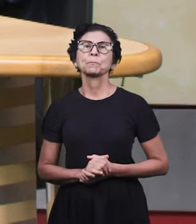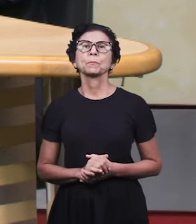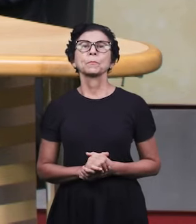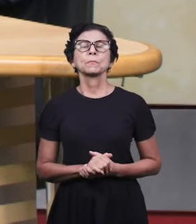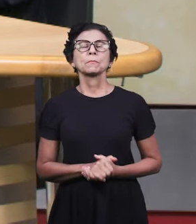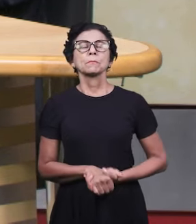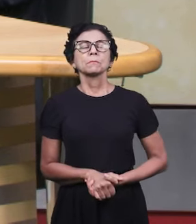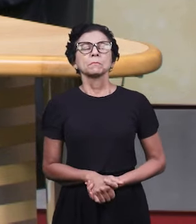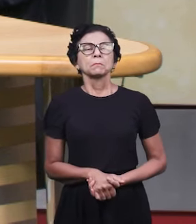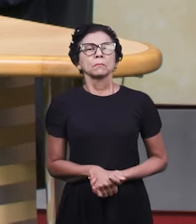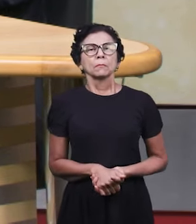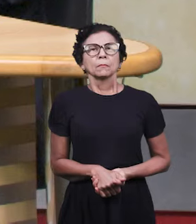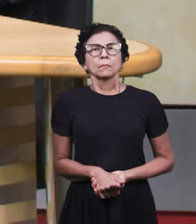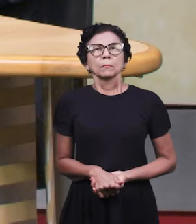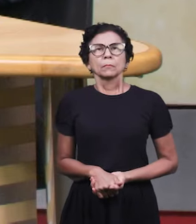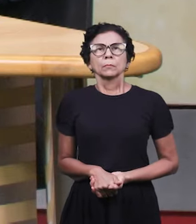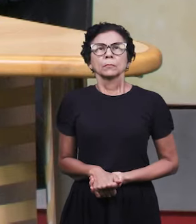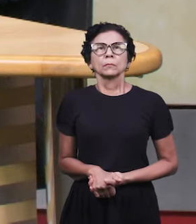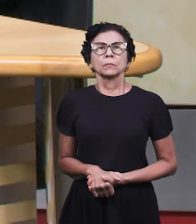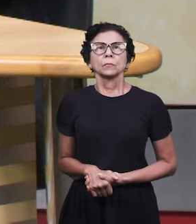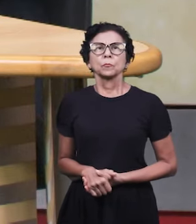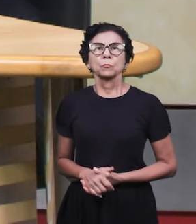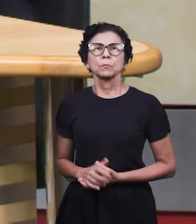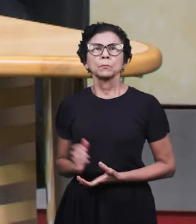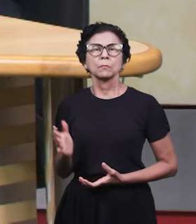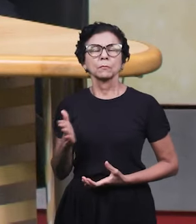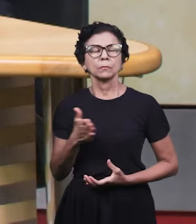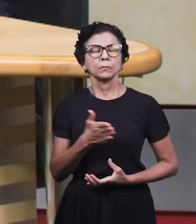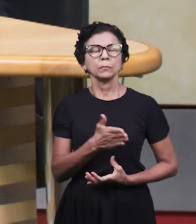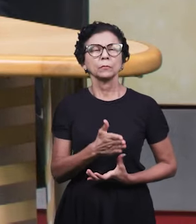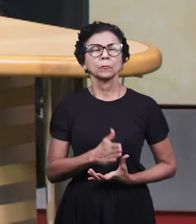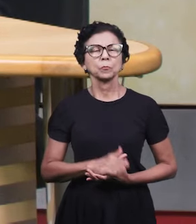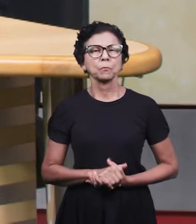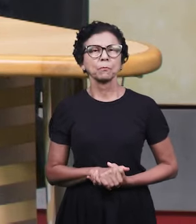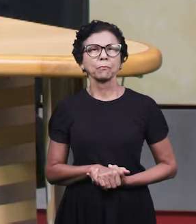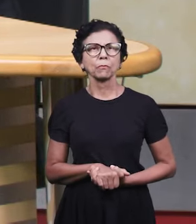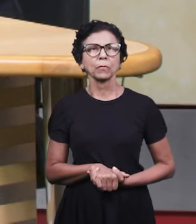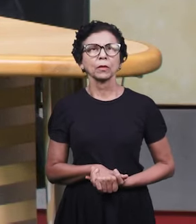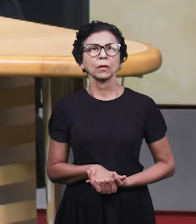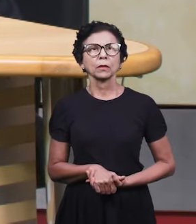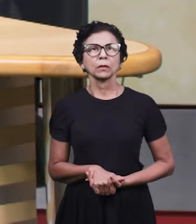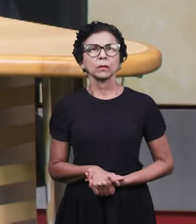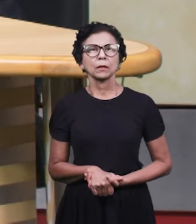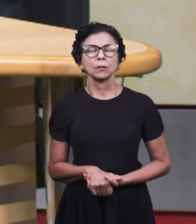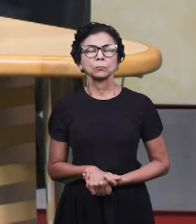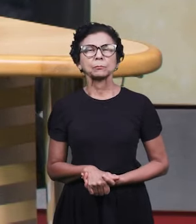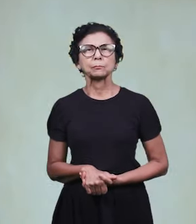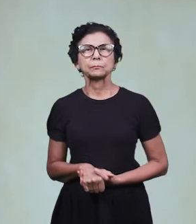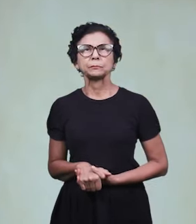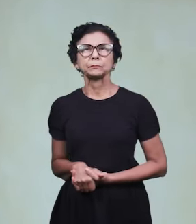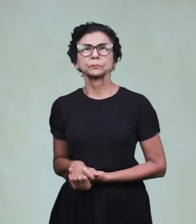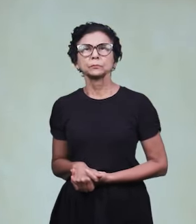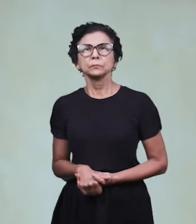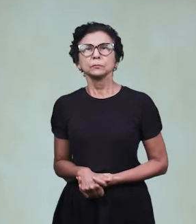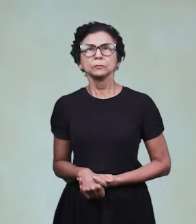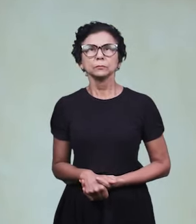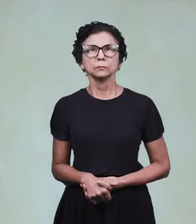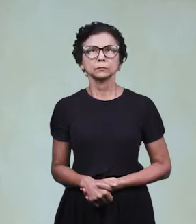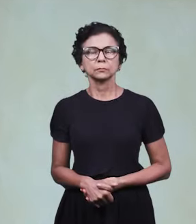É muito. E Amadeu, né, Wallace, eu acho que vale a pena diferenciar que